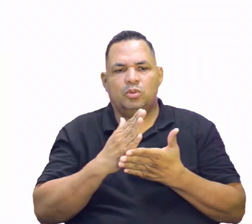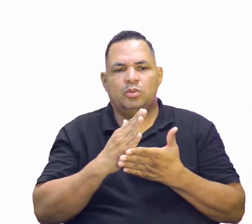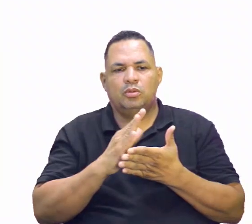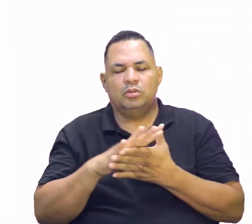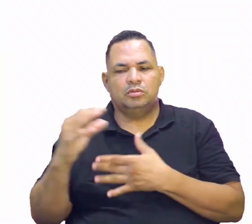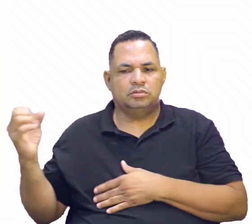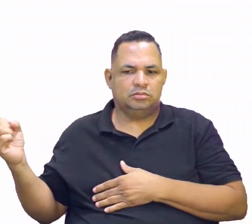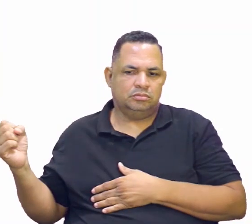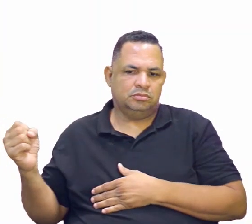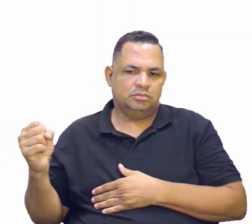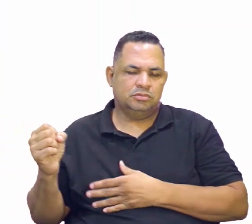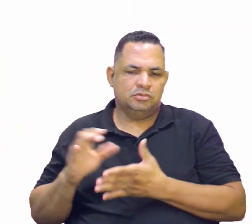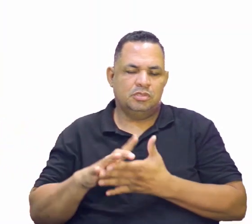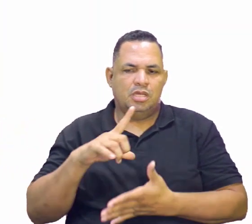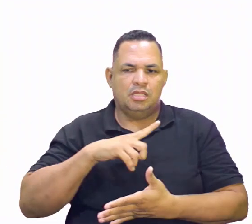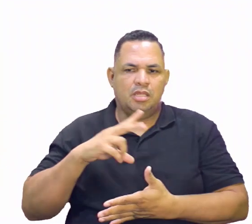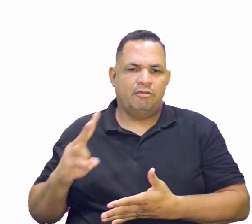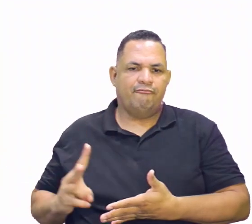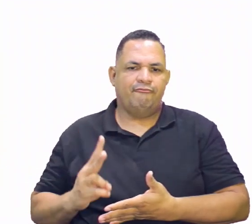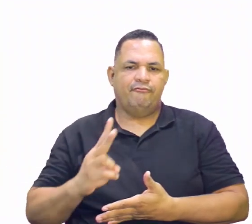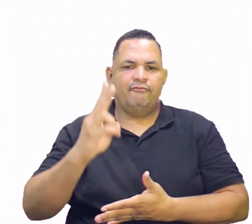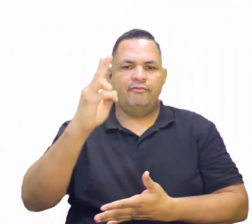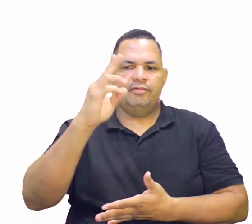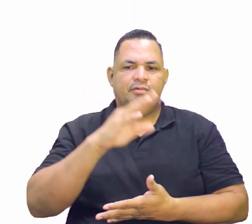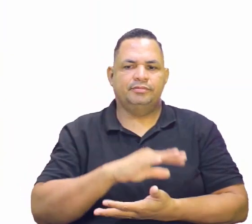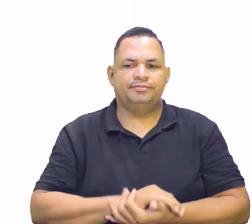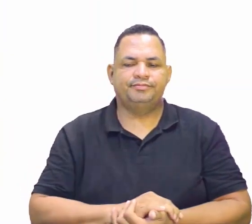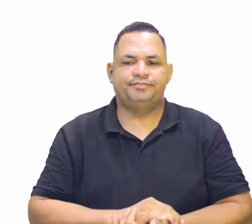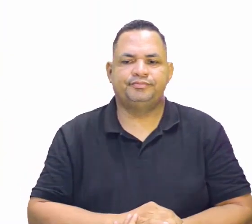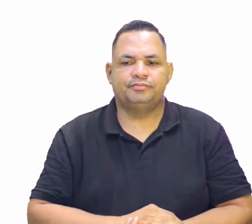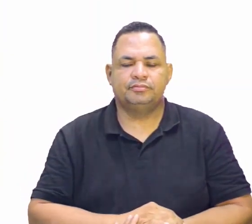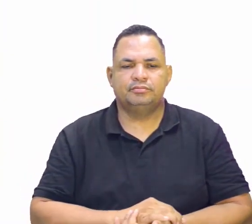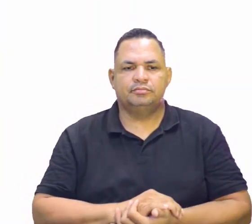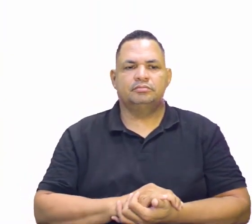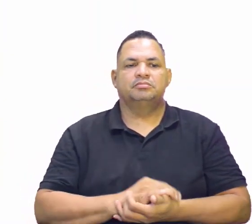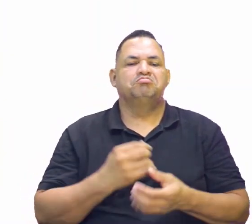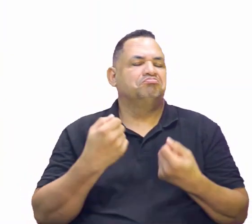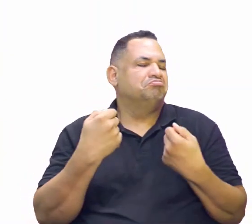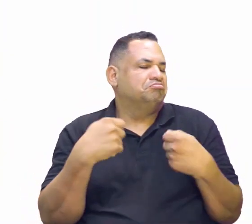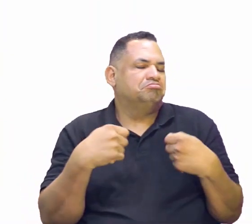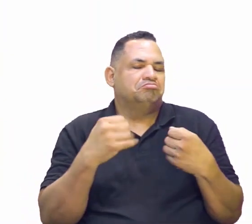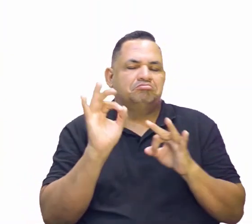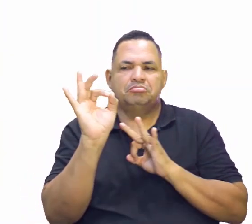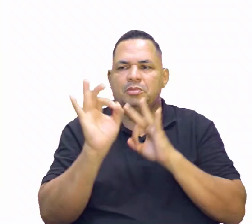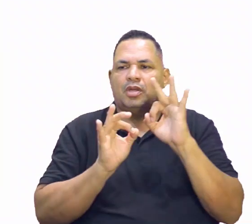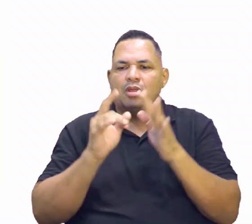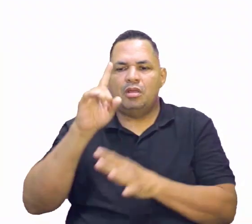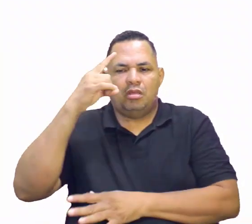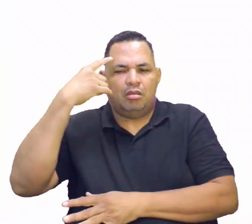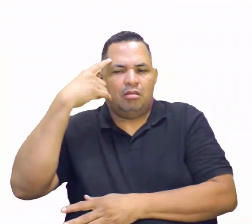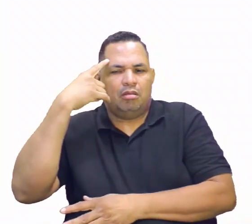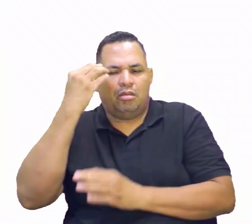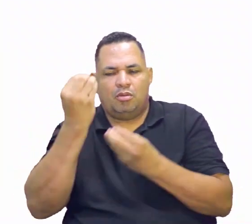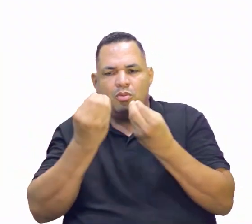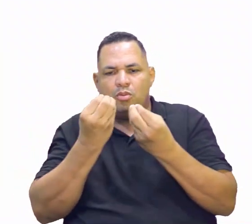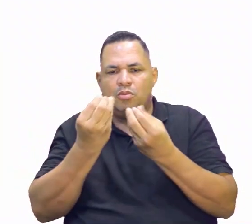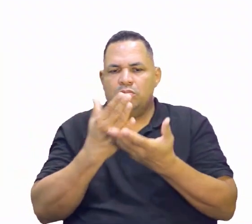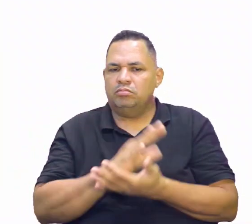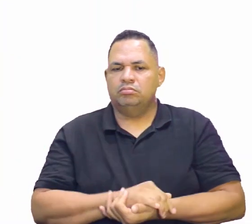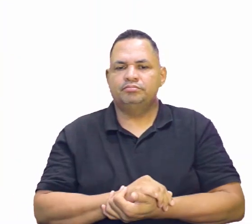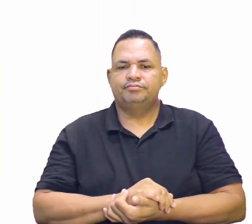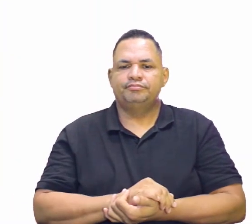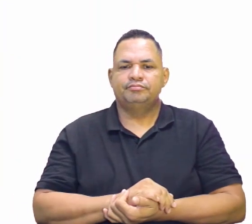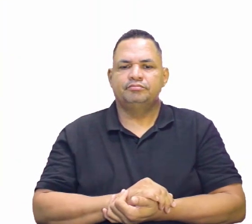ser valorizado. Você não precisava organizar as ideias e ficar pensando sobre aquilo,